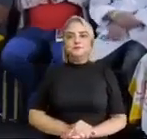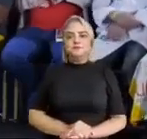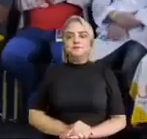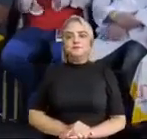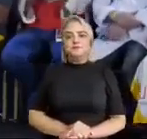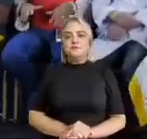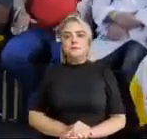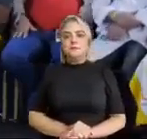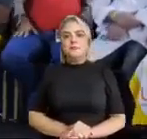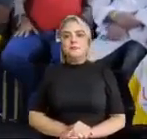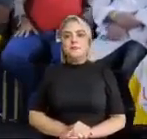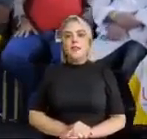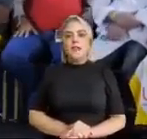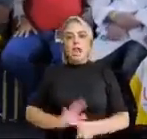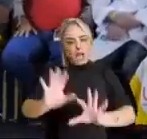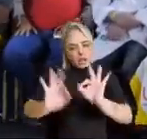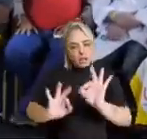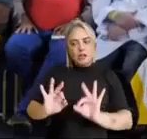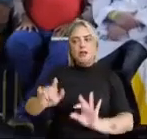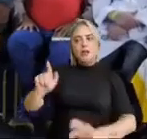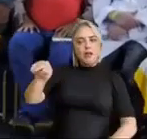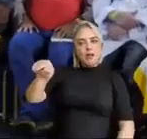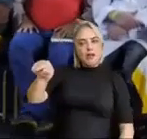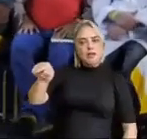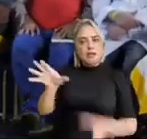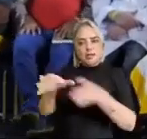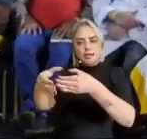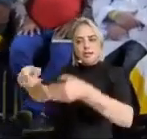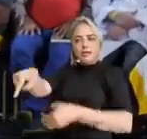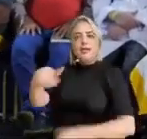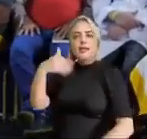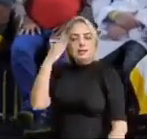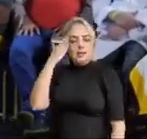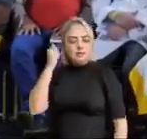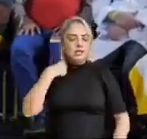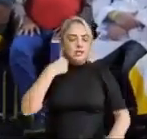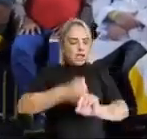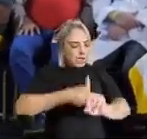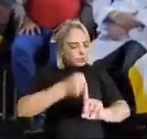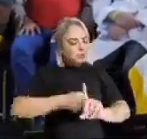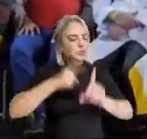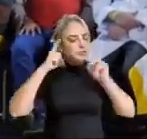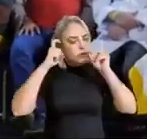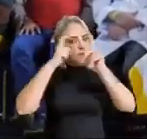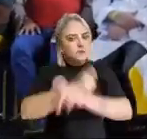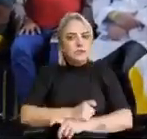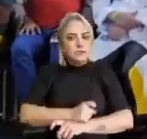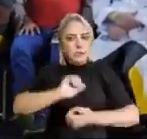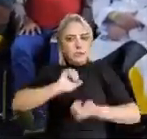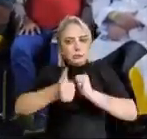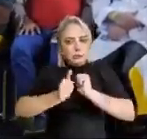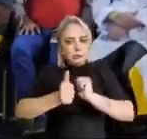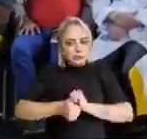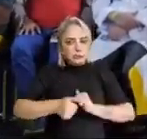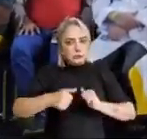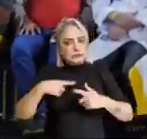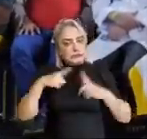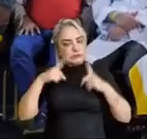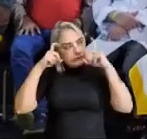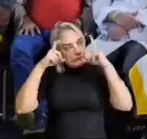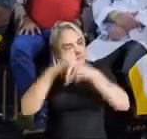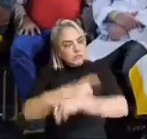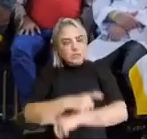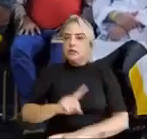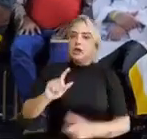eles se preparem, porque eu sei que a luta é dura, o jogo é difícil, não tem jogo